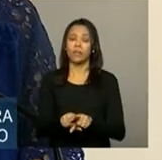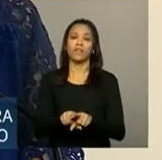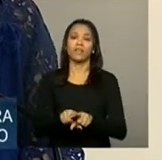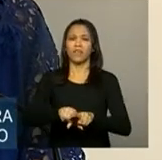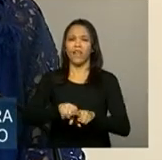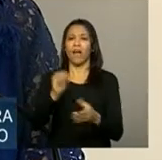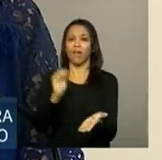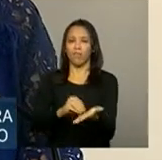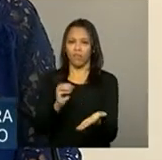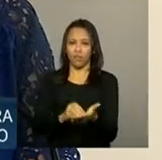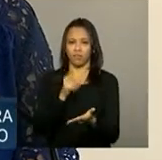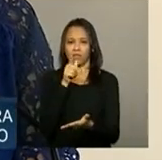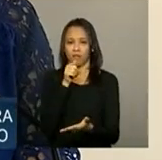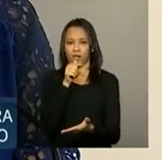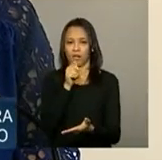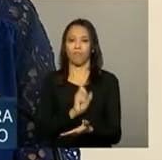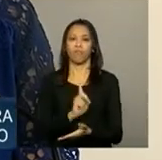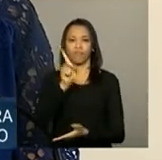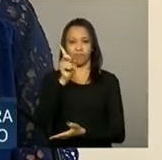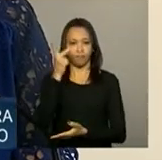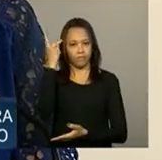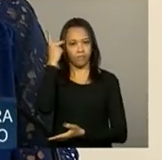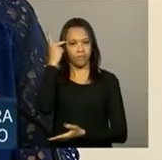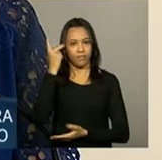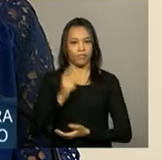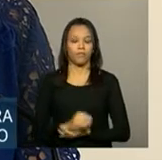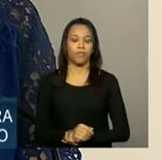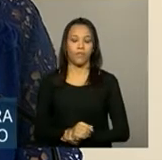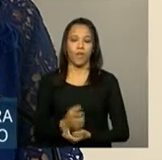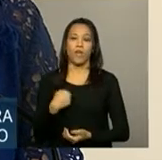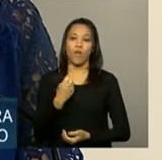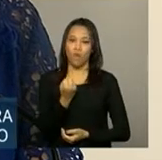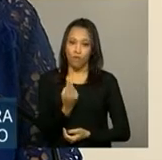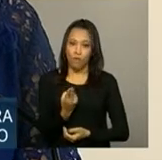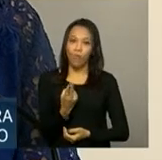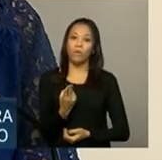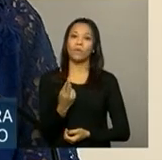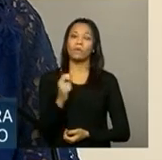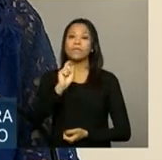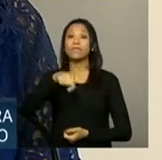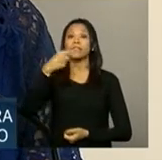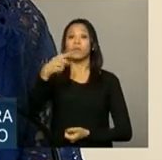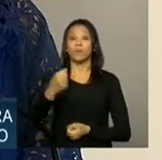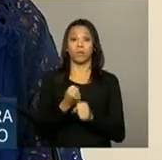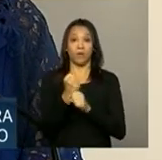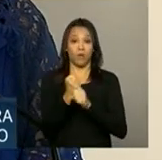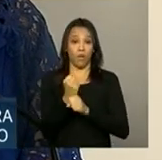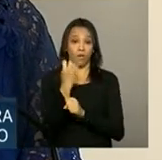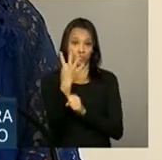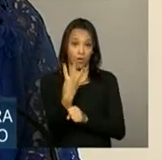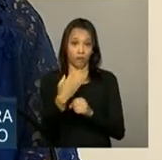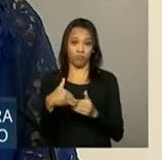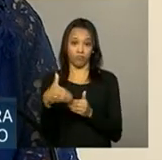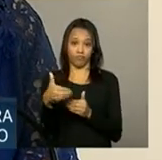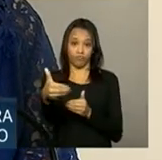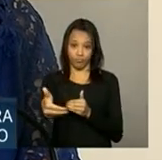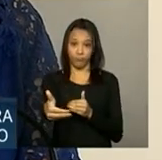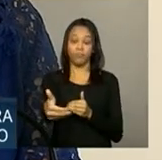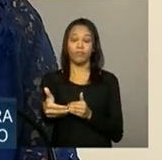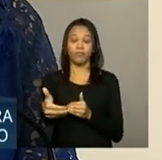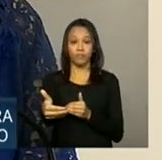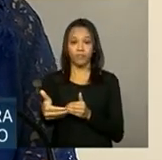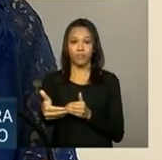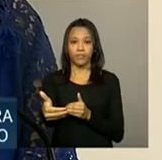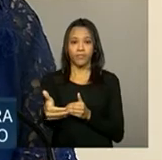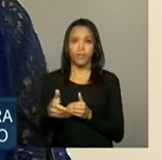hídrica em São Paulo e eu vou dar sequência nos próximos quatro anos a forma